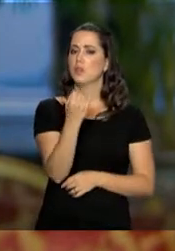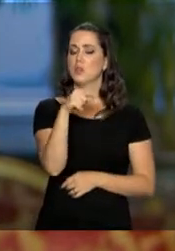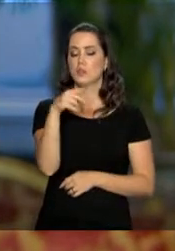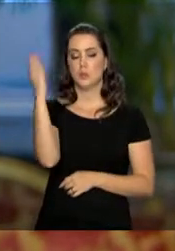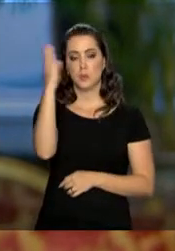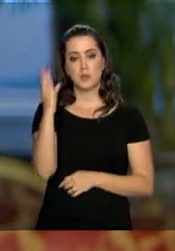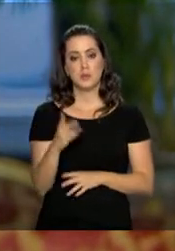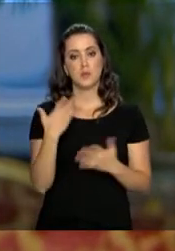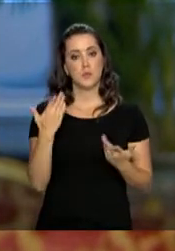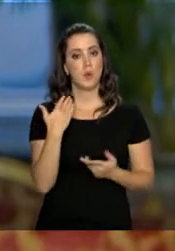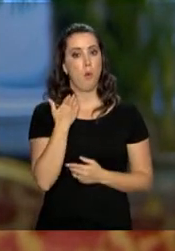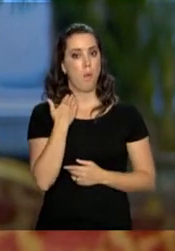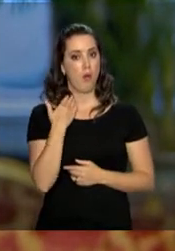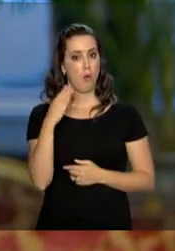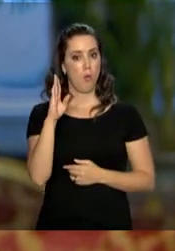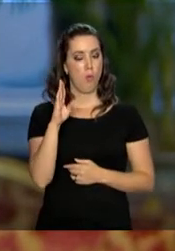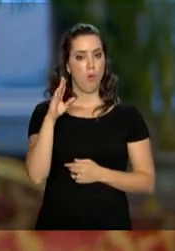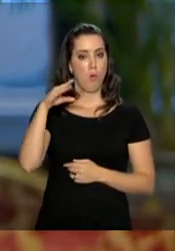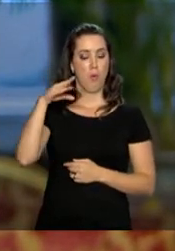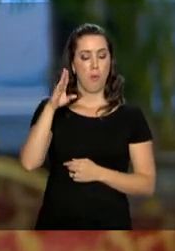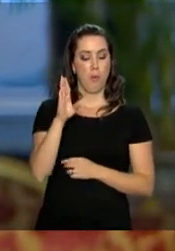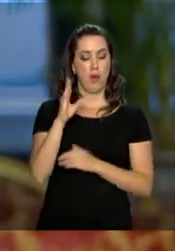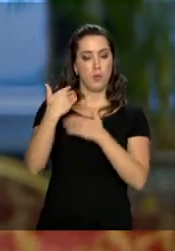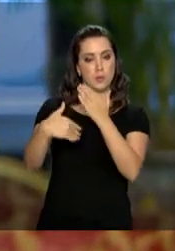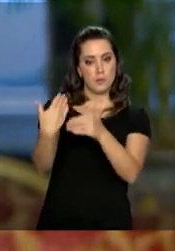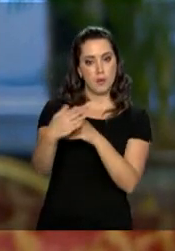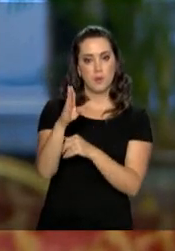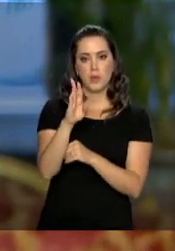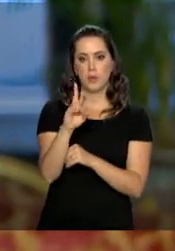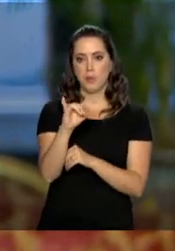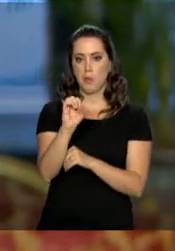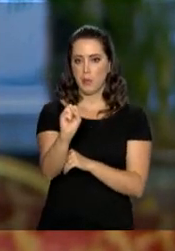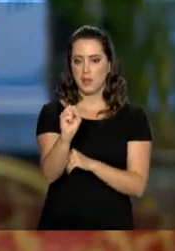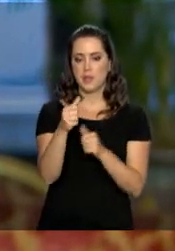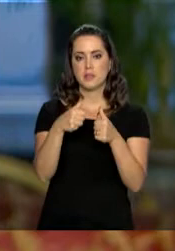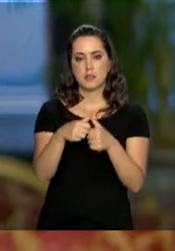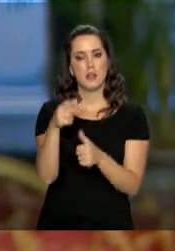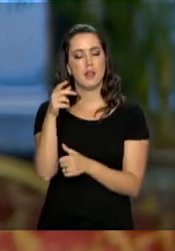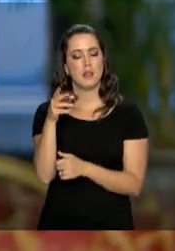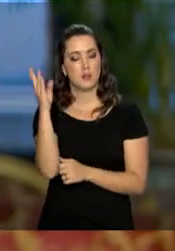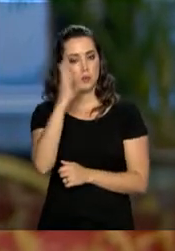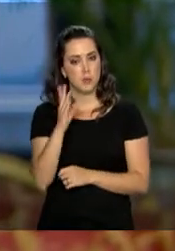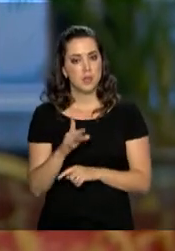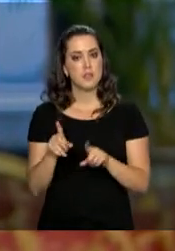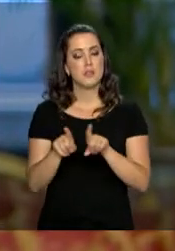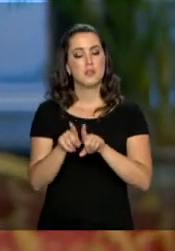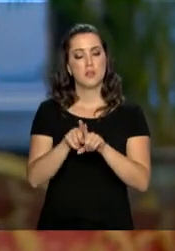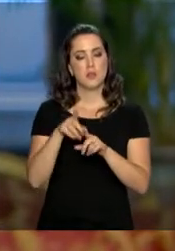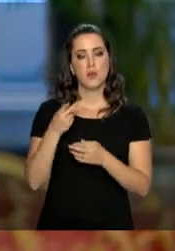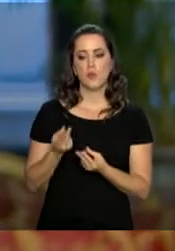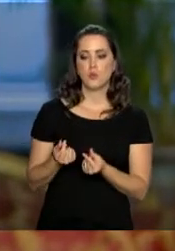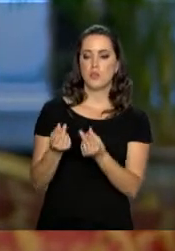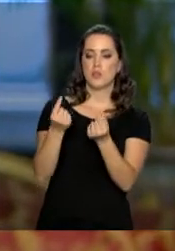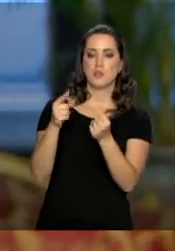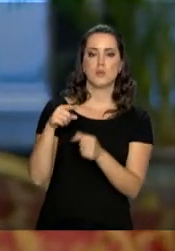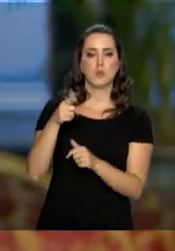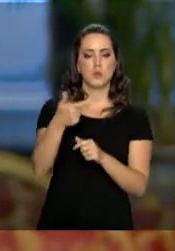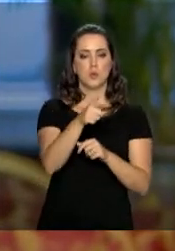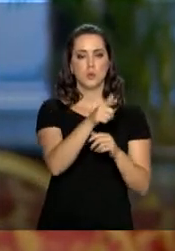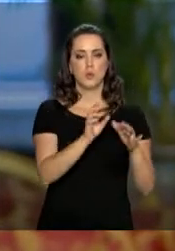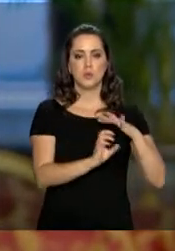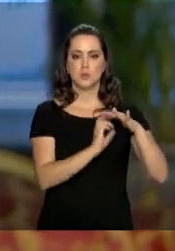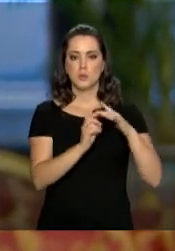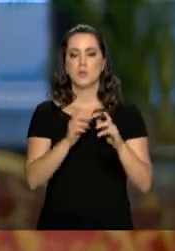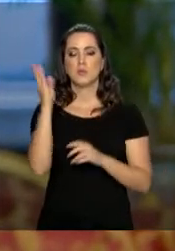para o Brasil, ou seja, o Banco de Desenvolvimento BRICS também estará presente no Brasil. Isso significa financiamentos para vários